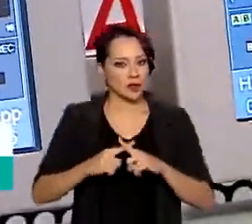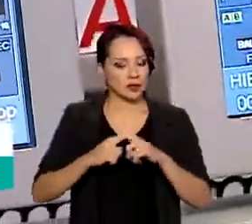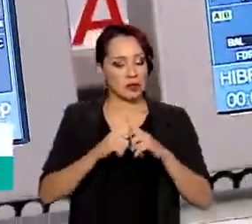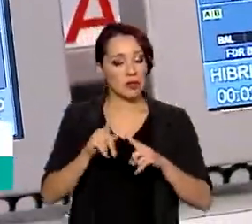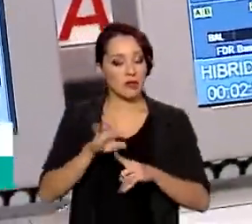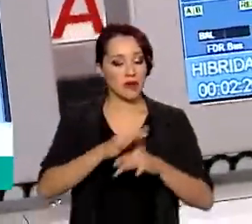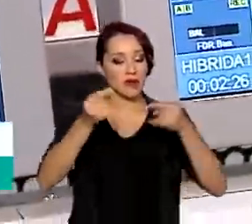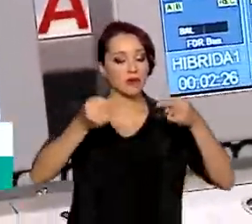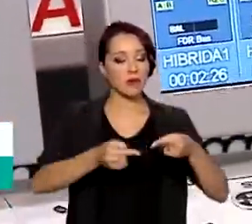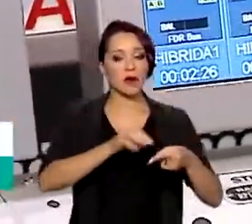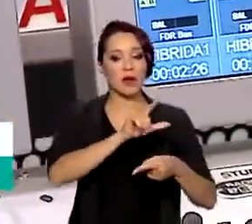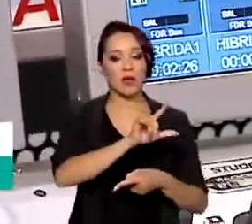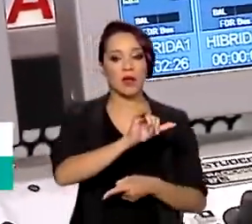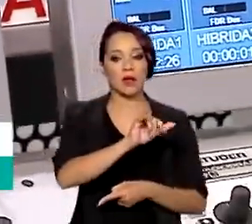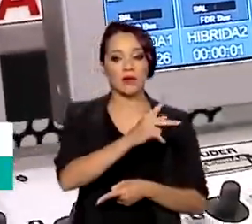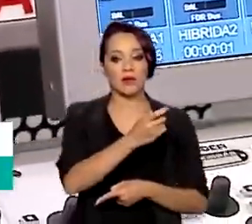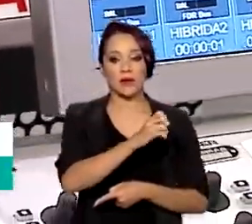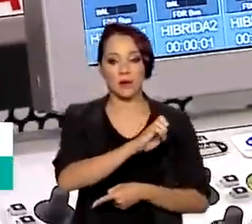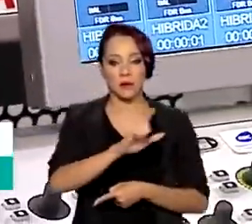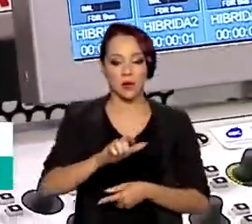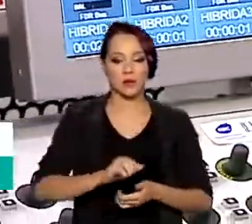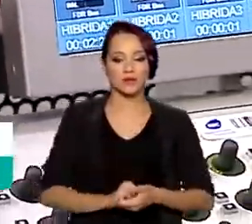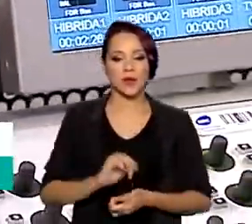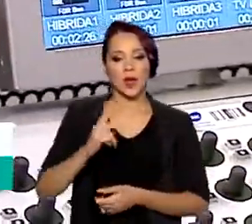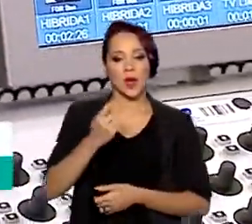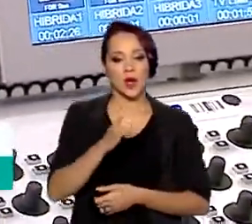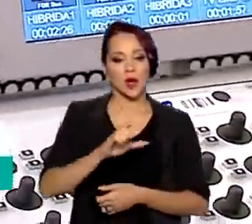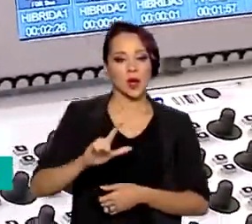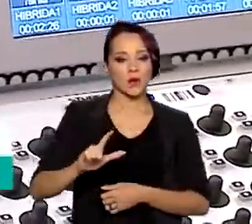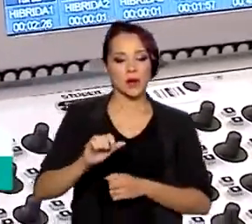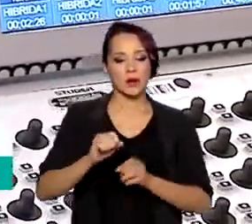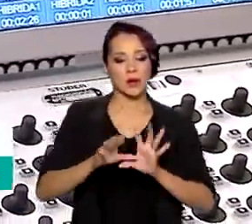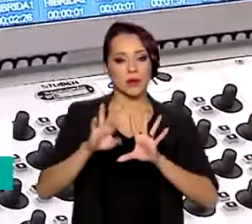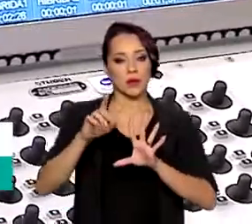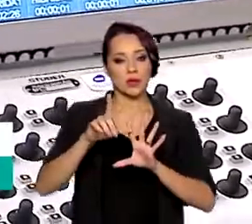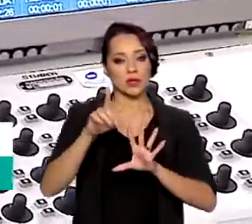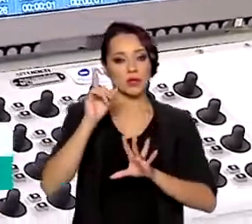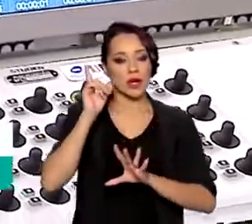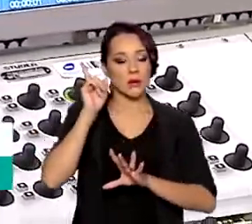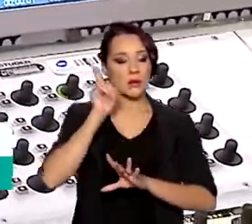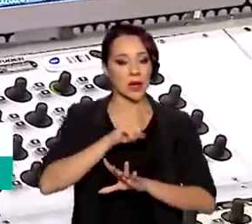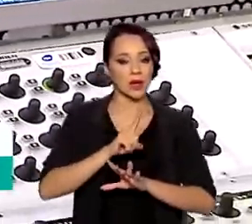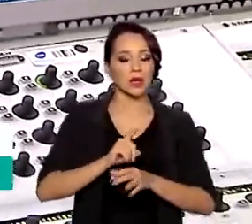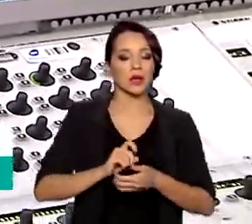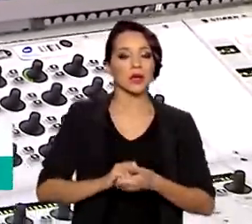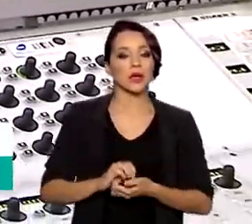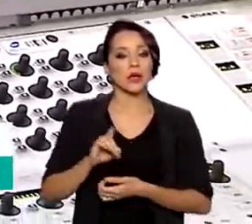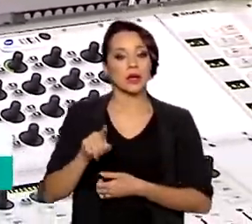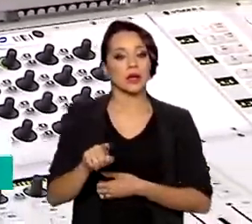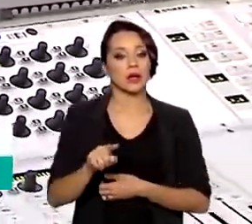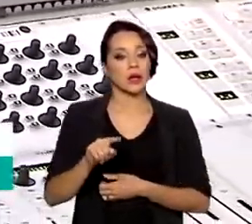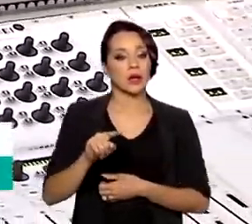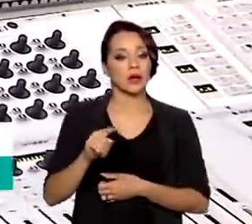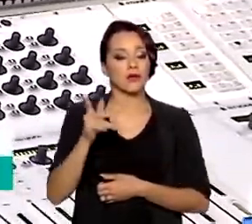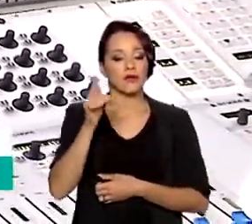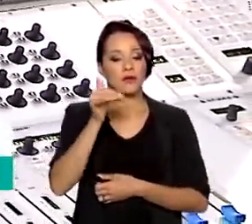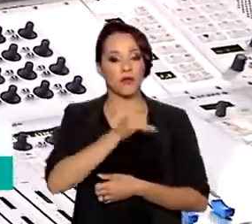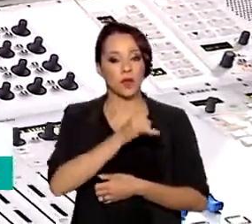vai enfrentar o Liverpool. Copa Libertadores da América, o Flamengo empatou com o Tajeres em